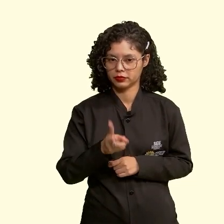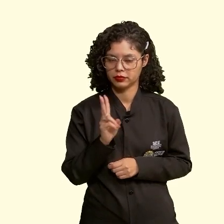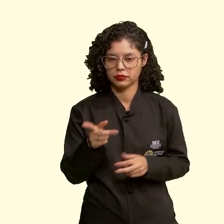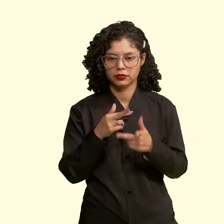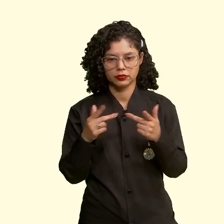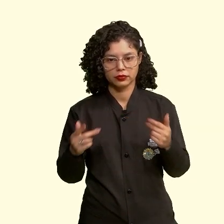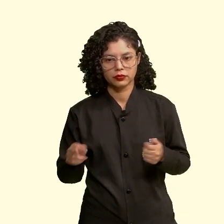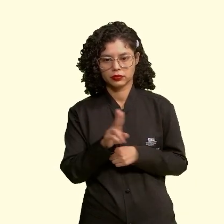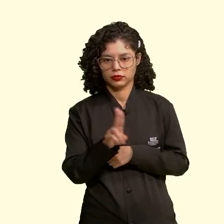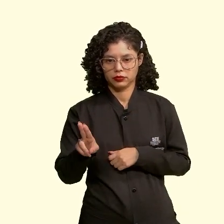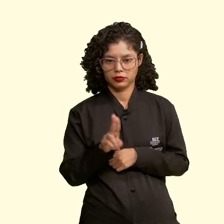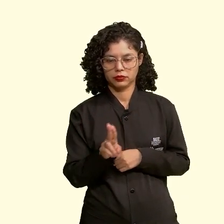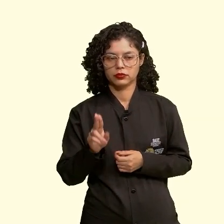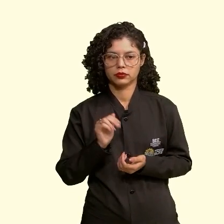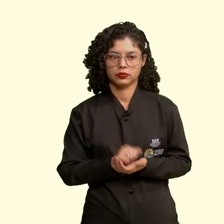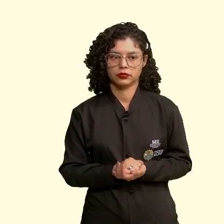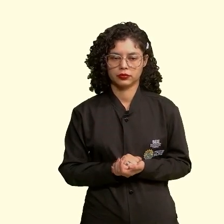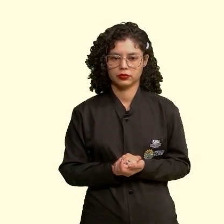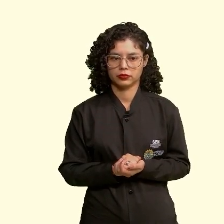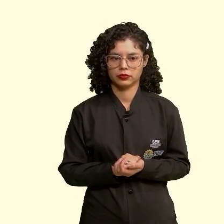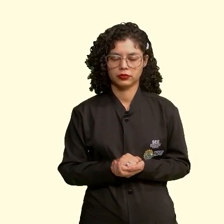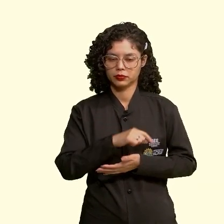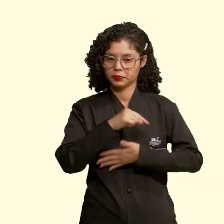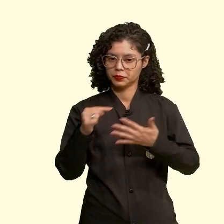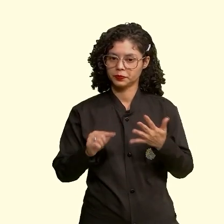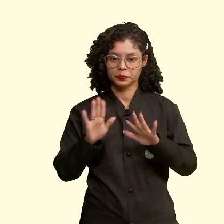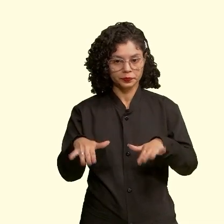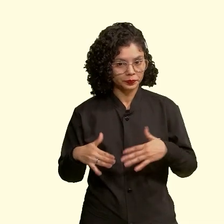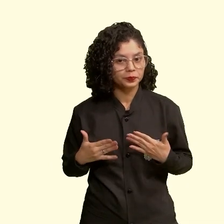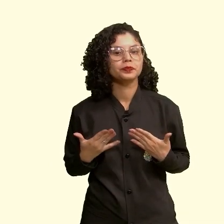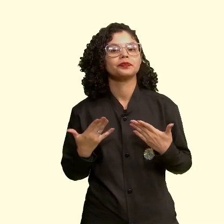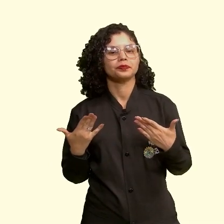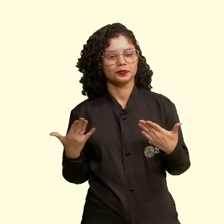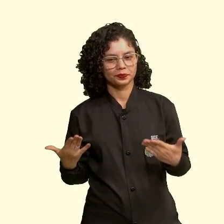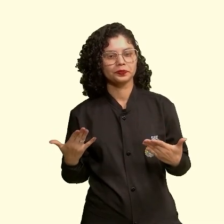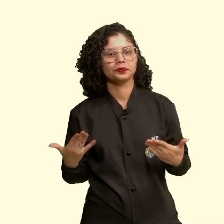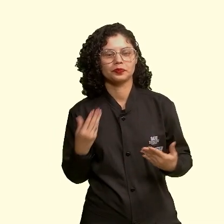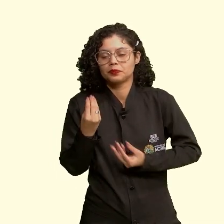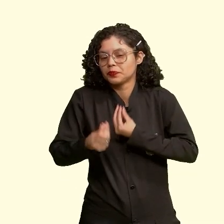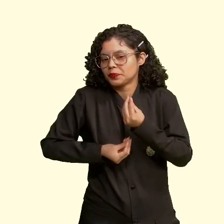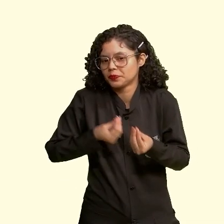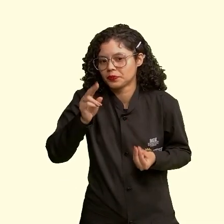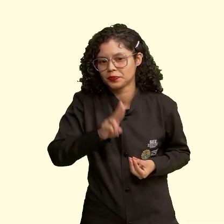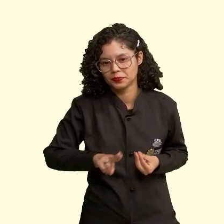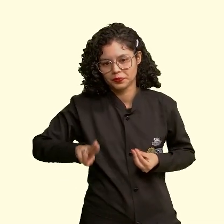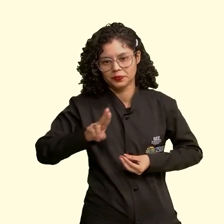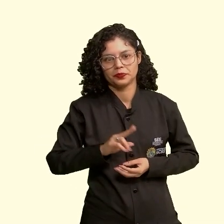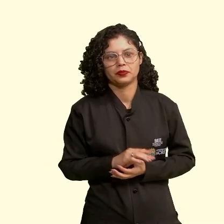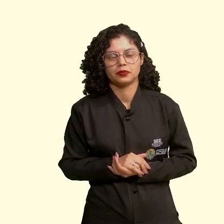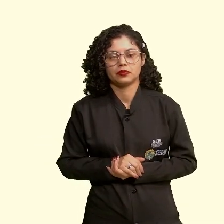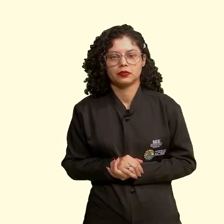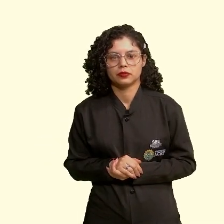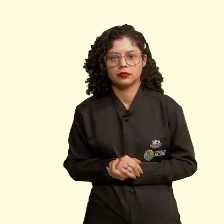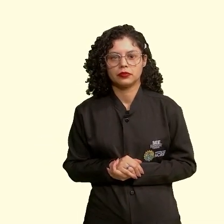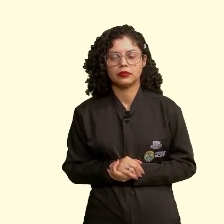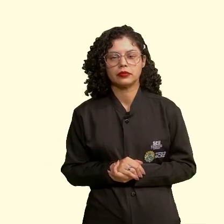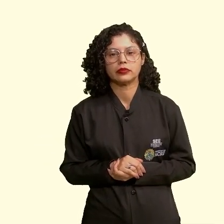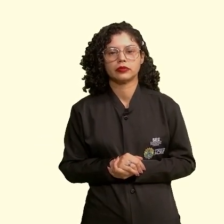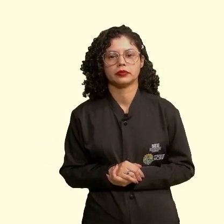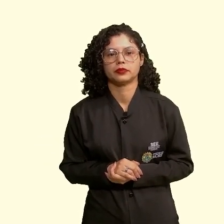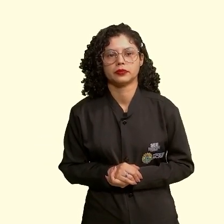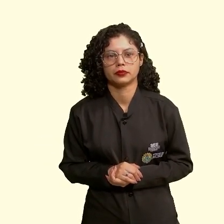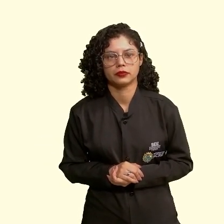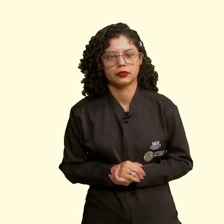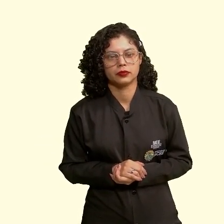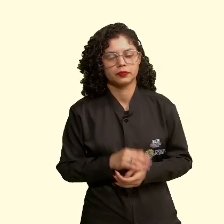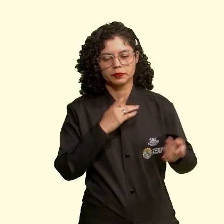coisa, colocar o nome do instrumento, o tipo desse instrumento e como ele é tocado. É um instrumento de